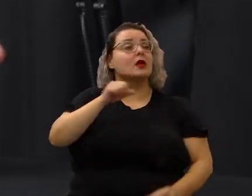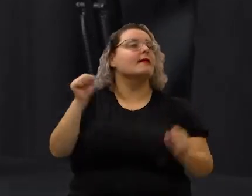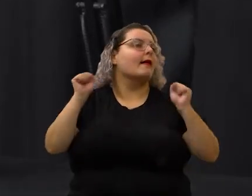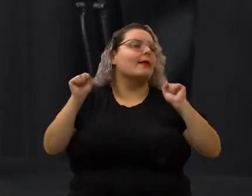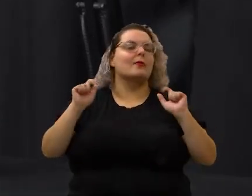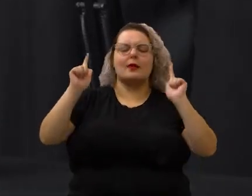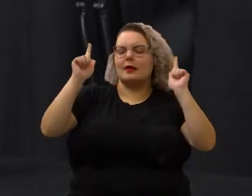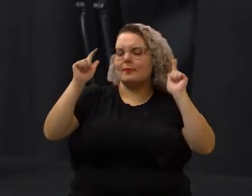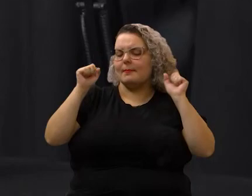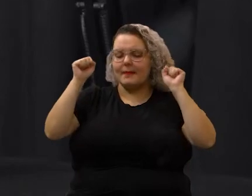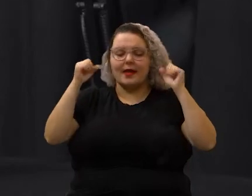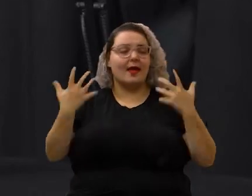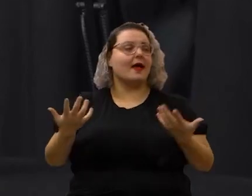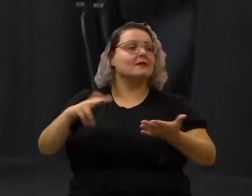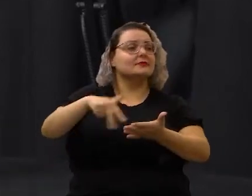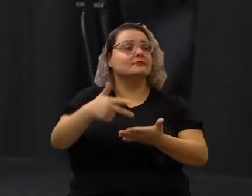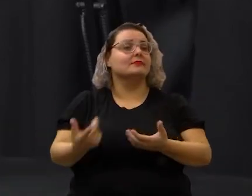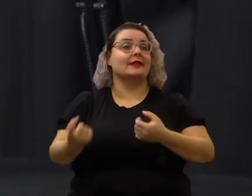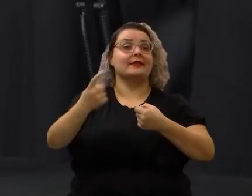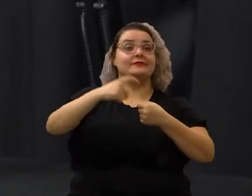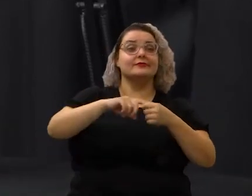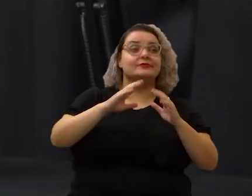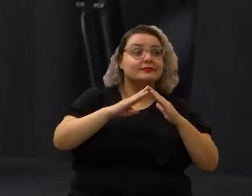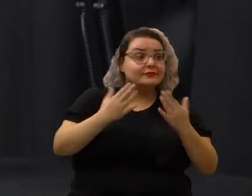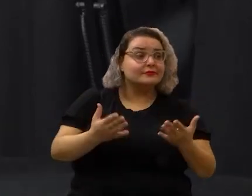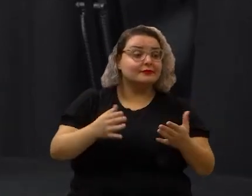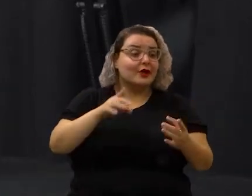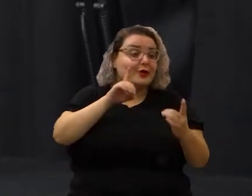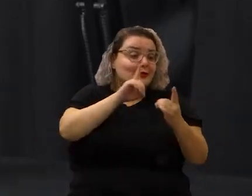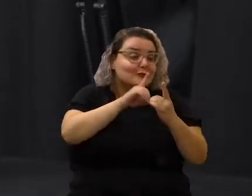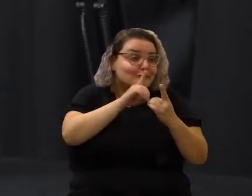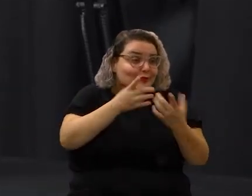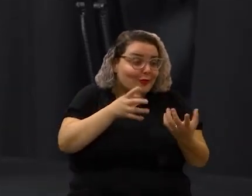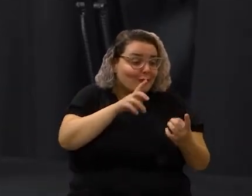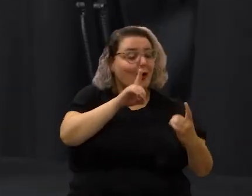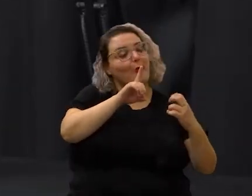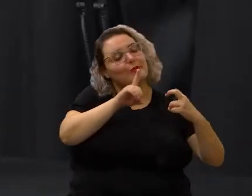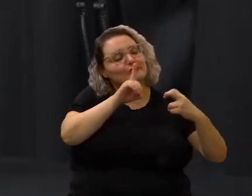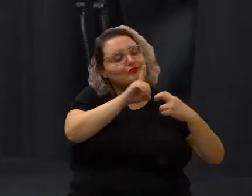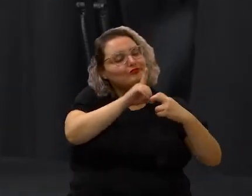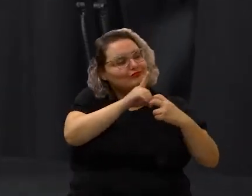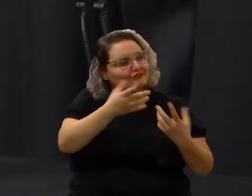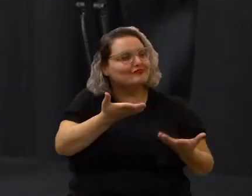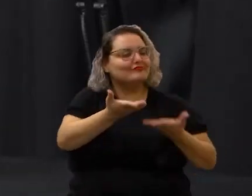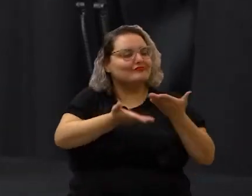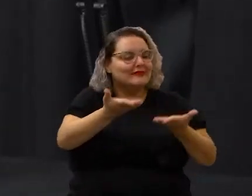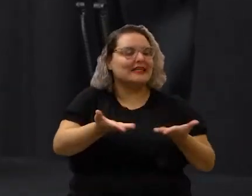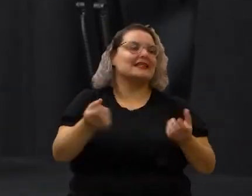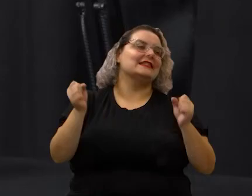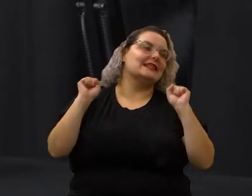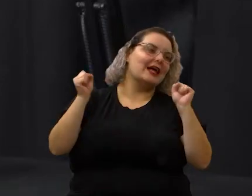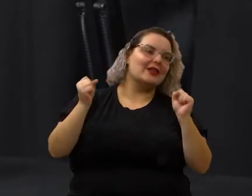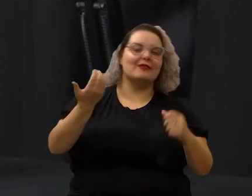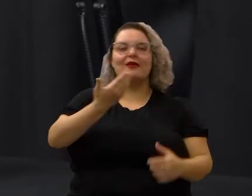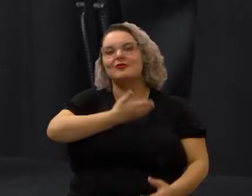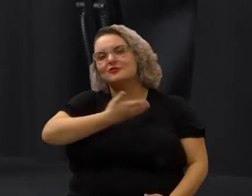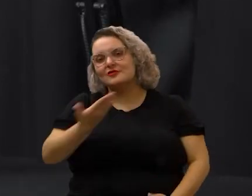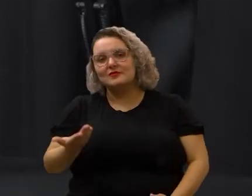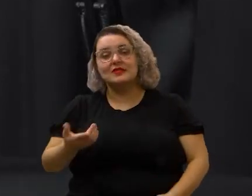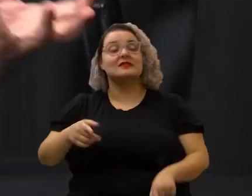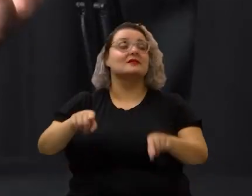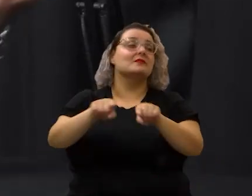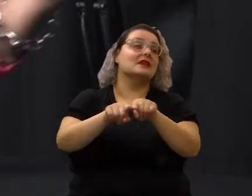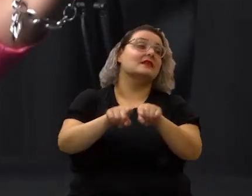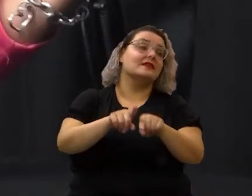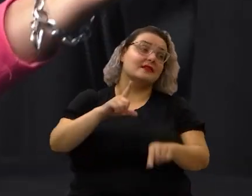a mulher que gosta de balada, entre a mulher que tem que voltar para casa e dar atenção para o seu cachorro e gosta dos